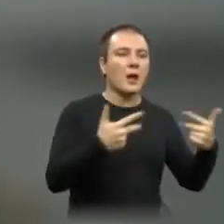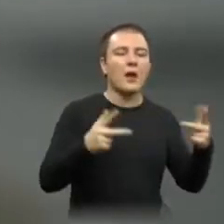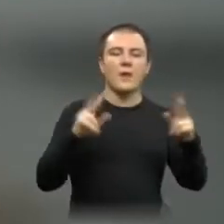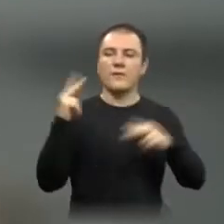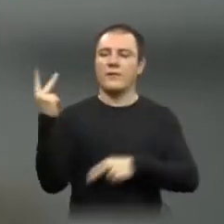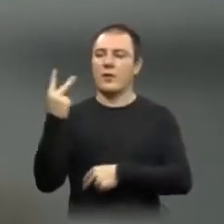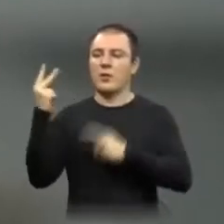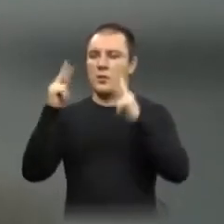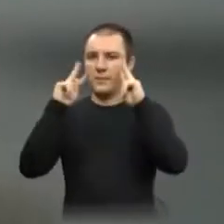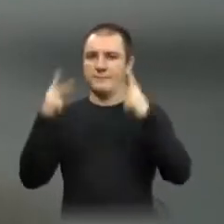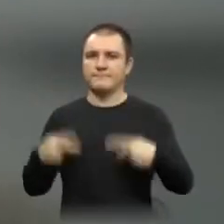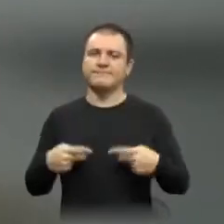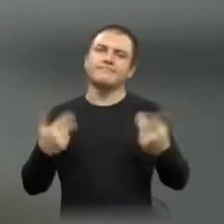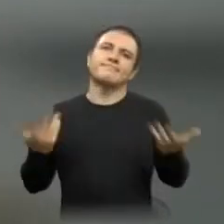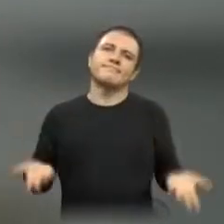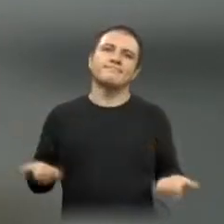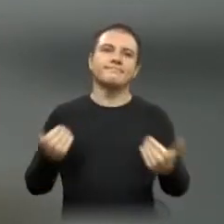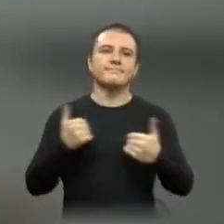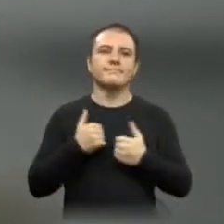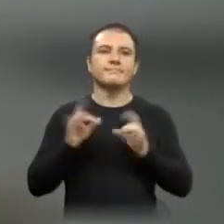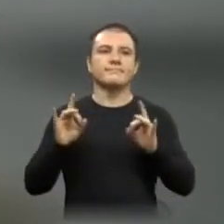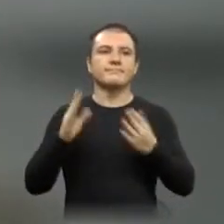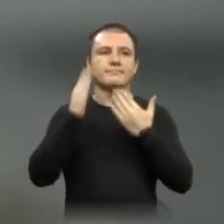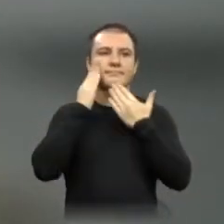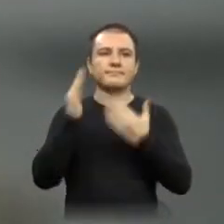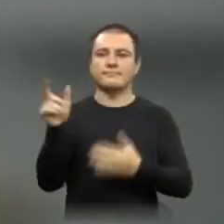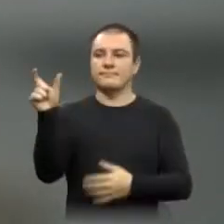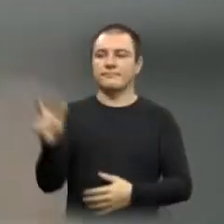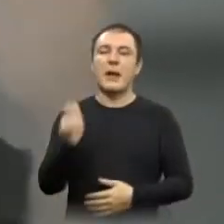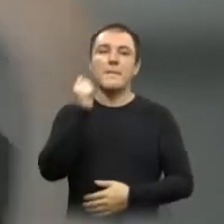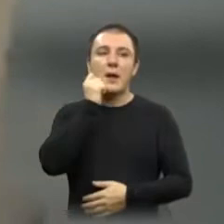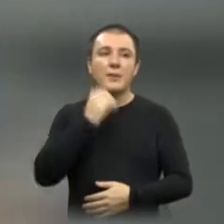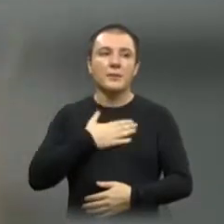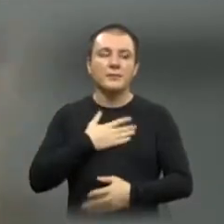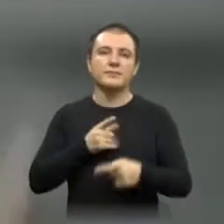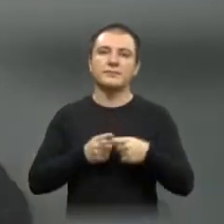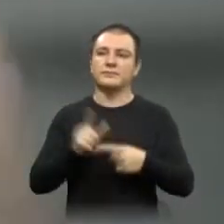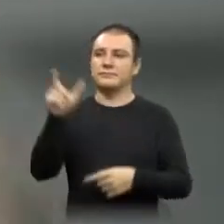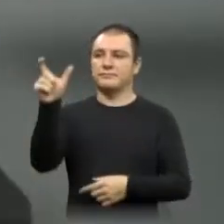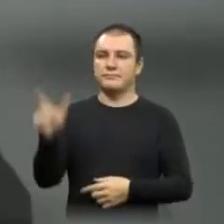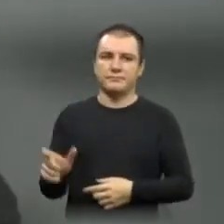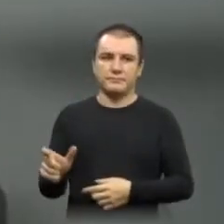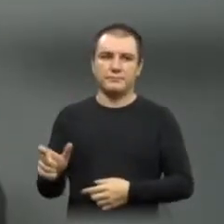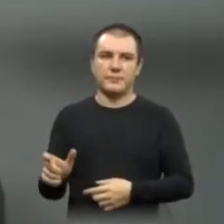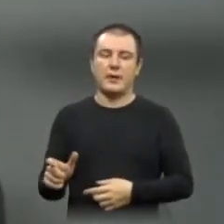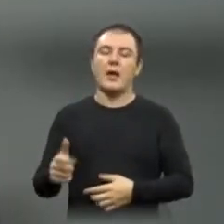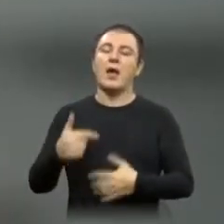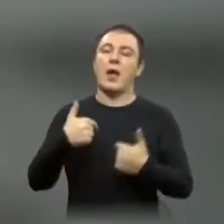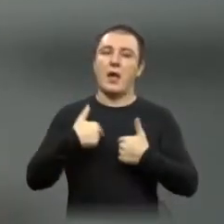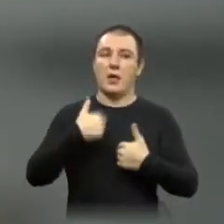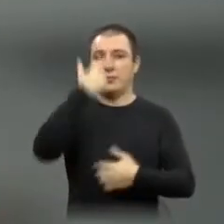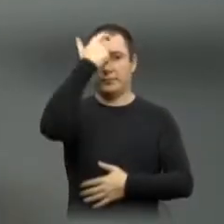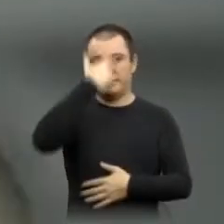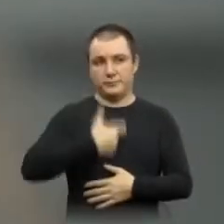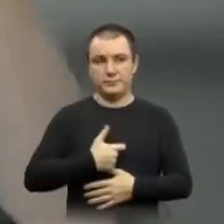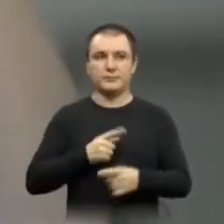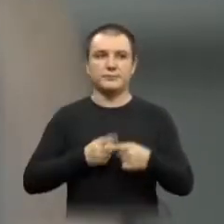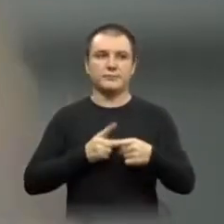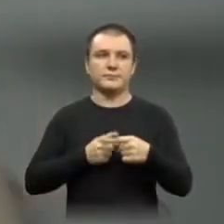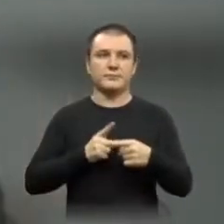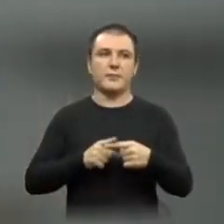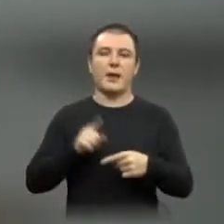humanos a enfim eu só tenho agradecer a mãe que eu tenho porque o ser humano que eu sou Com certeza